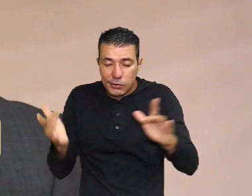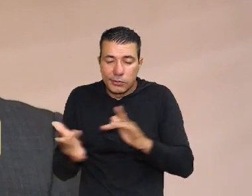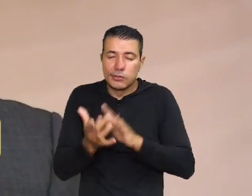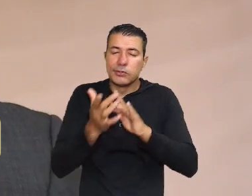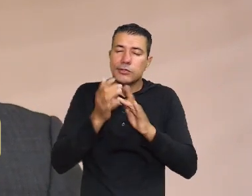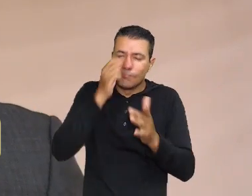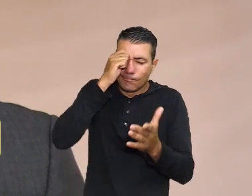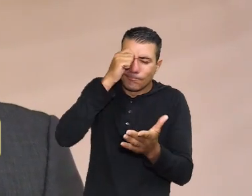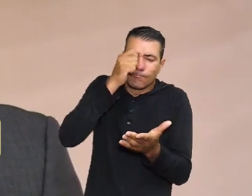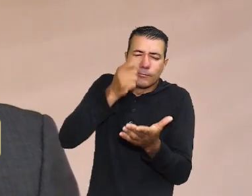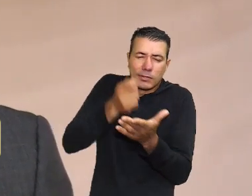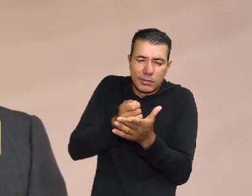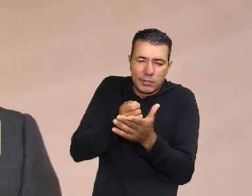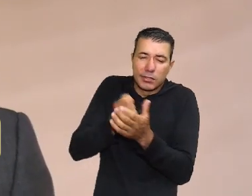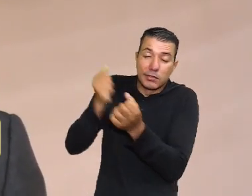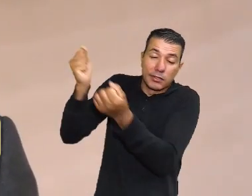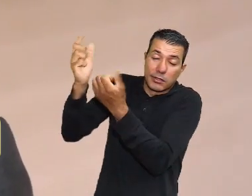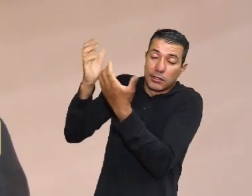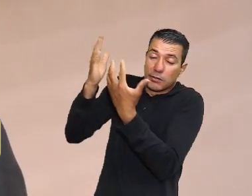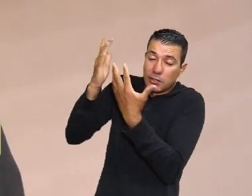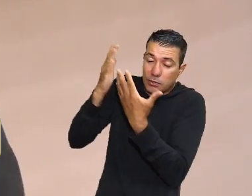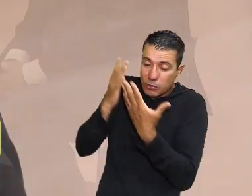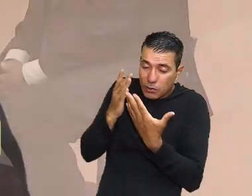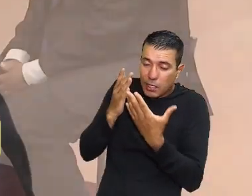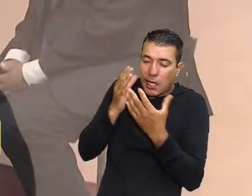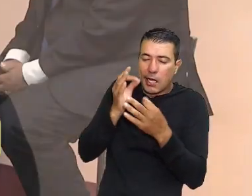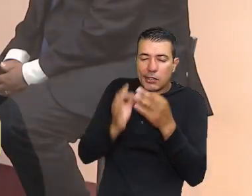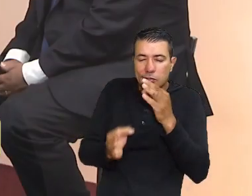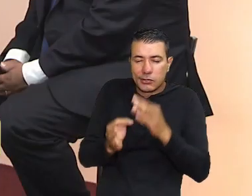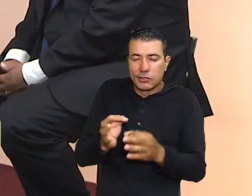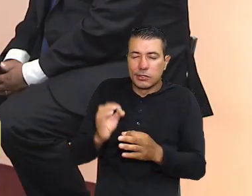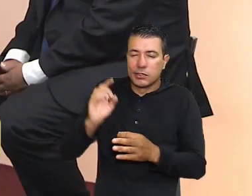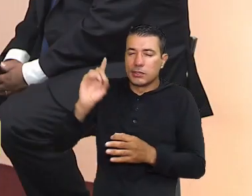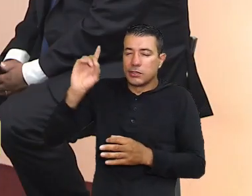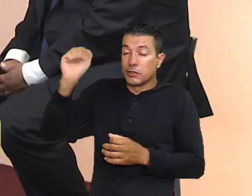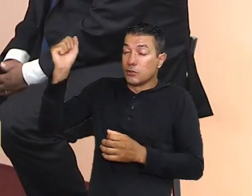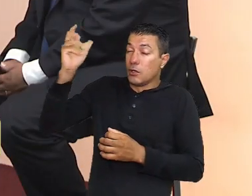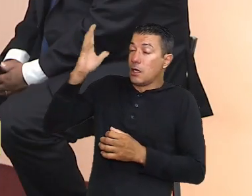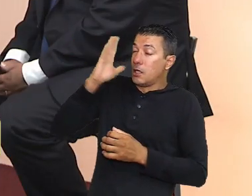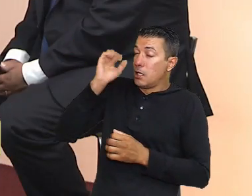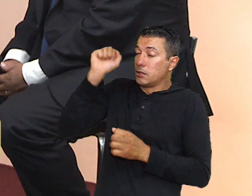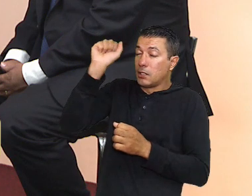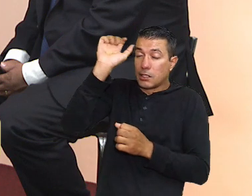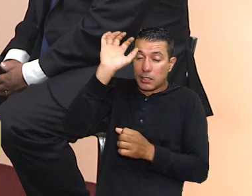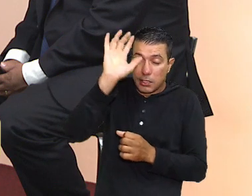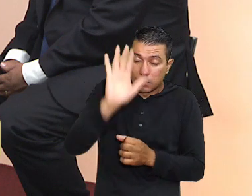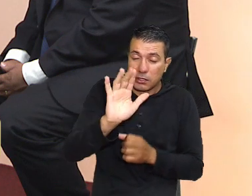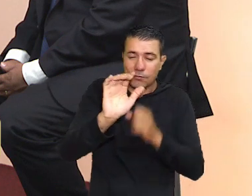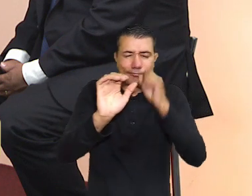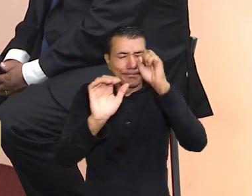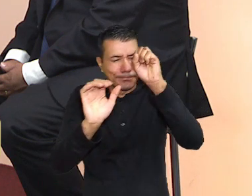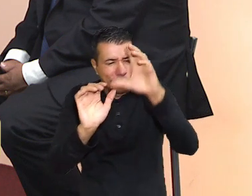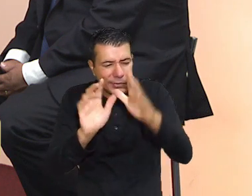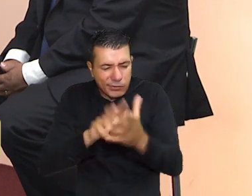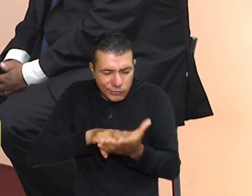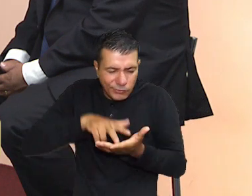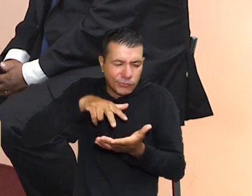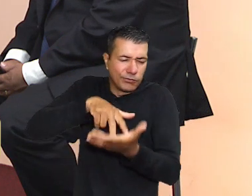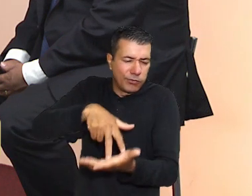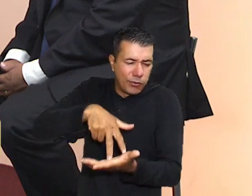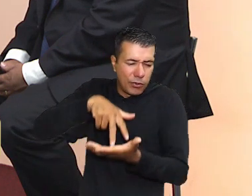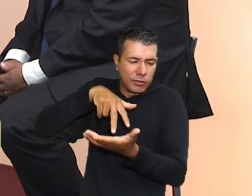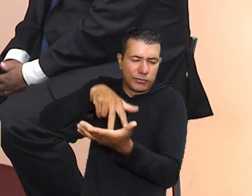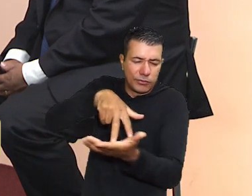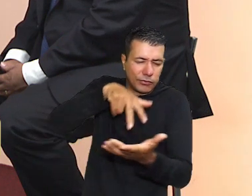decisão, que elas sejam cobertas com o Teu manto de justiça, que a Tua graça venha cobri-las, fortalecê-las, para